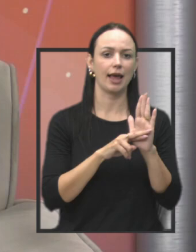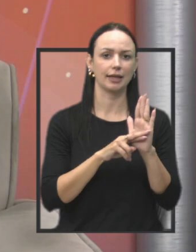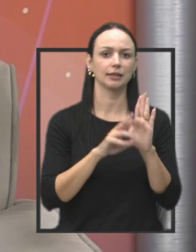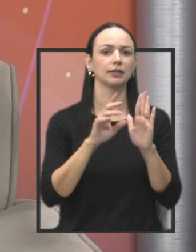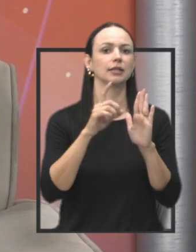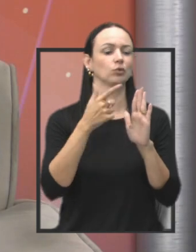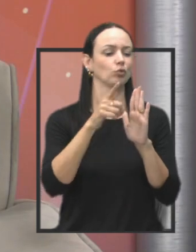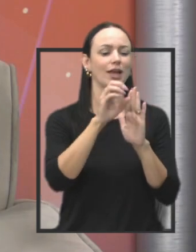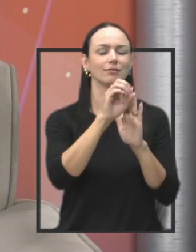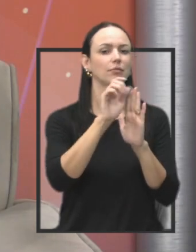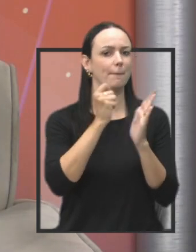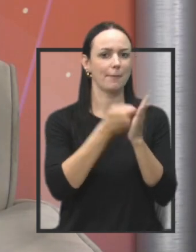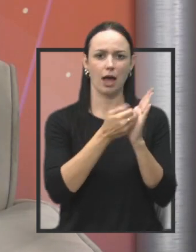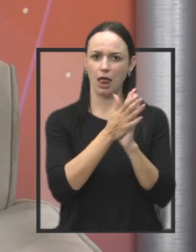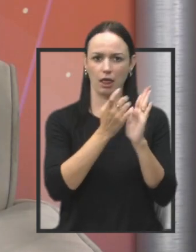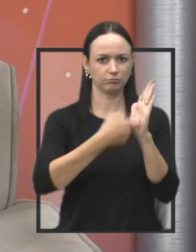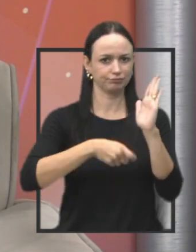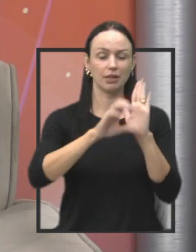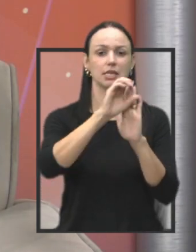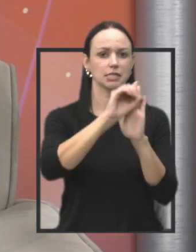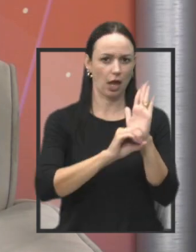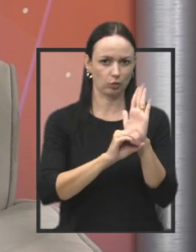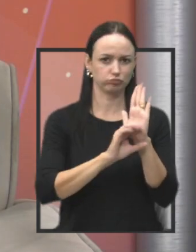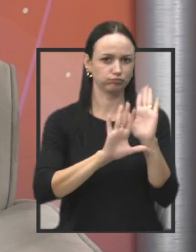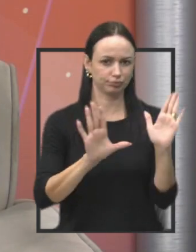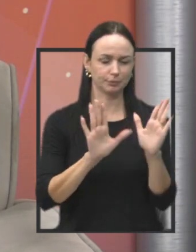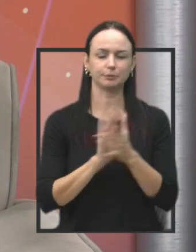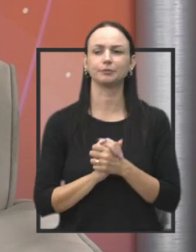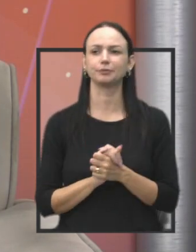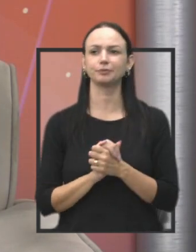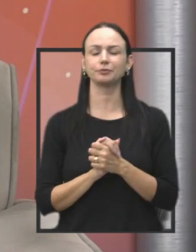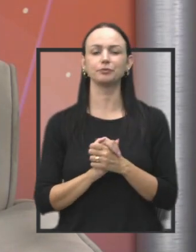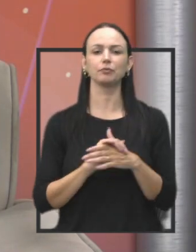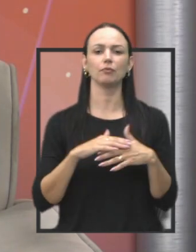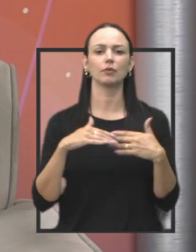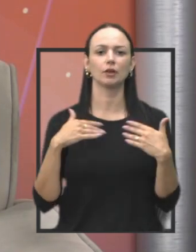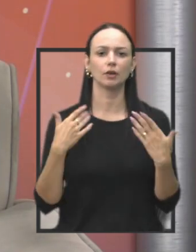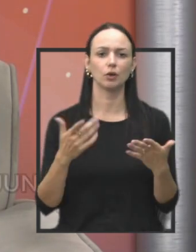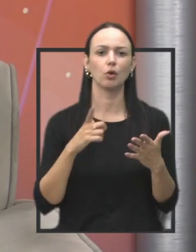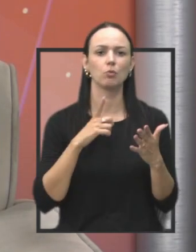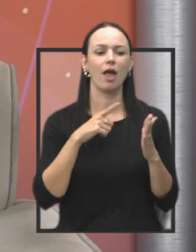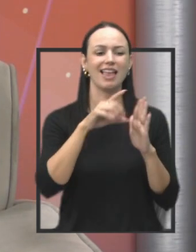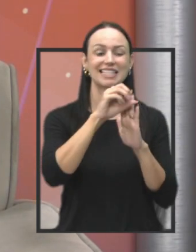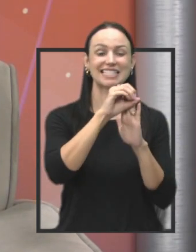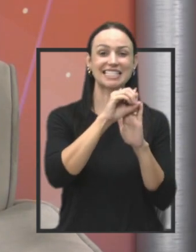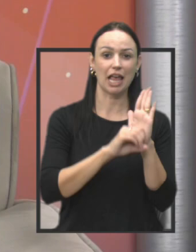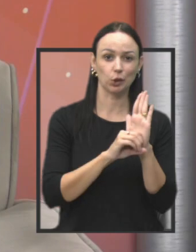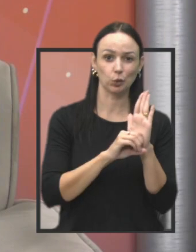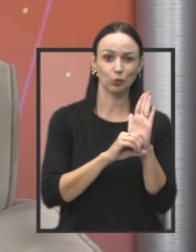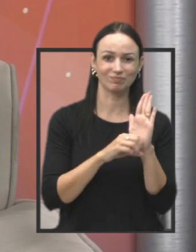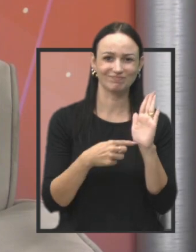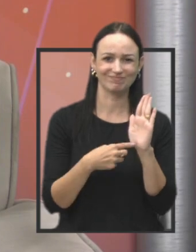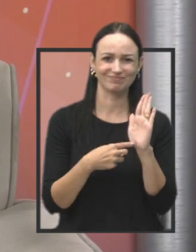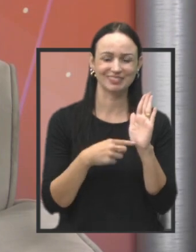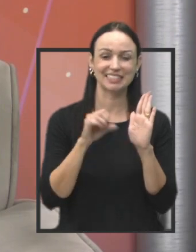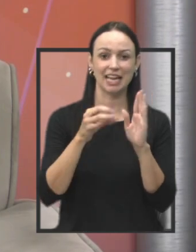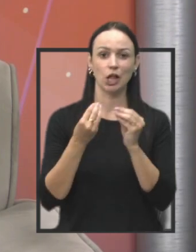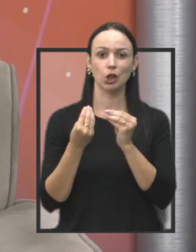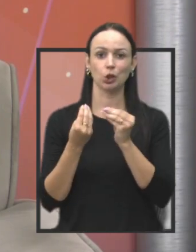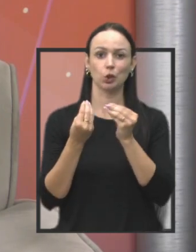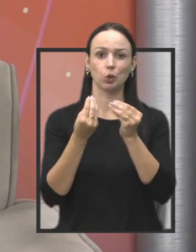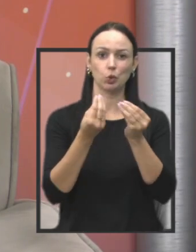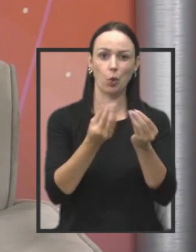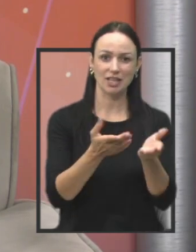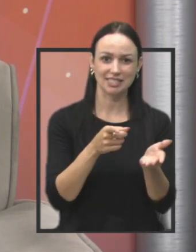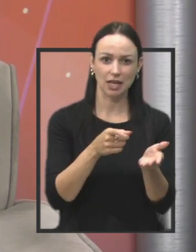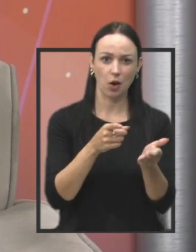isenta. Mas, como eu disse, como é um rendimento isento, se essa doação ultrapassou